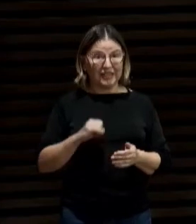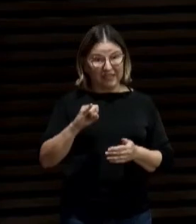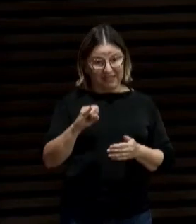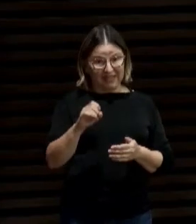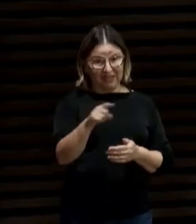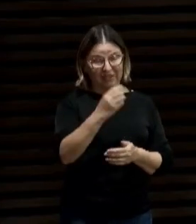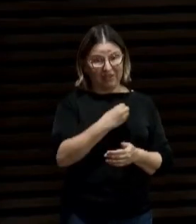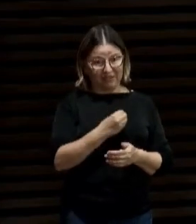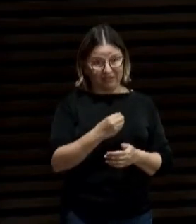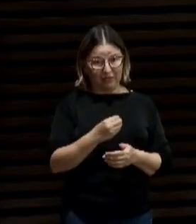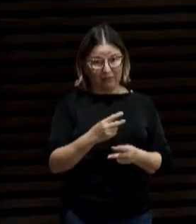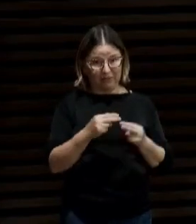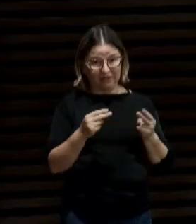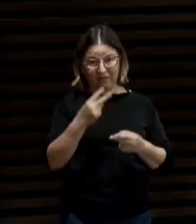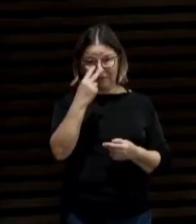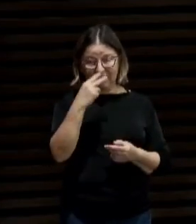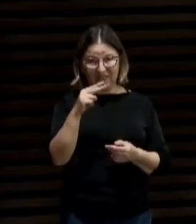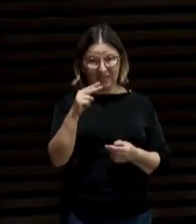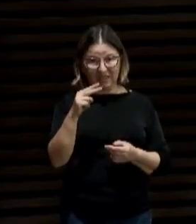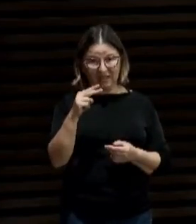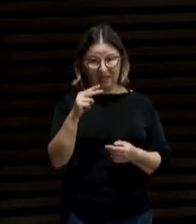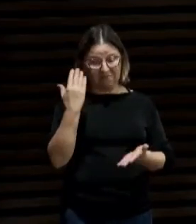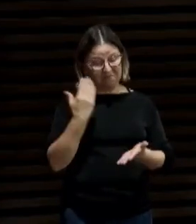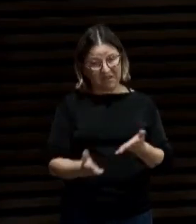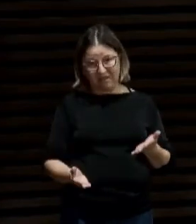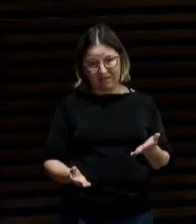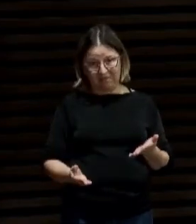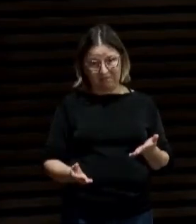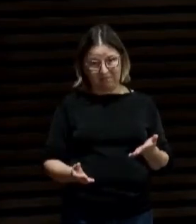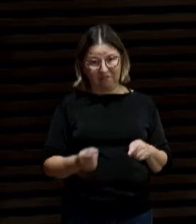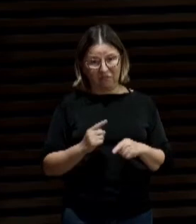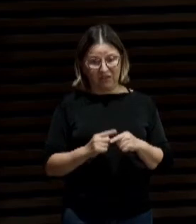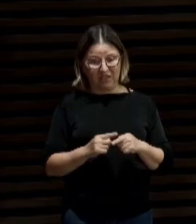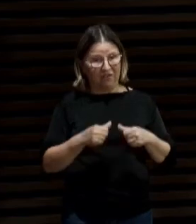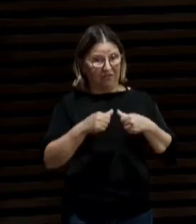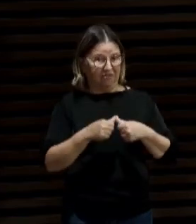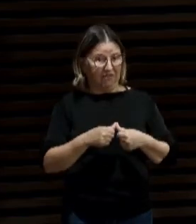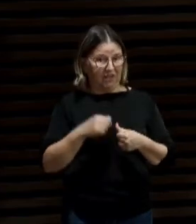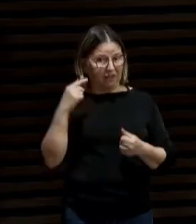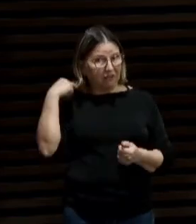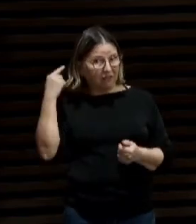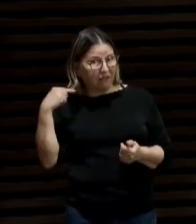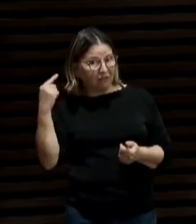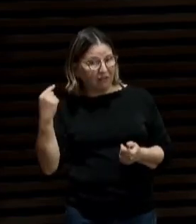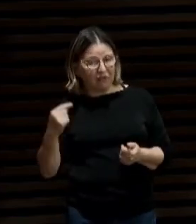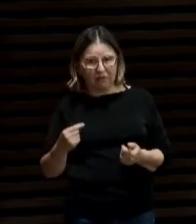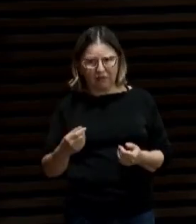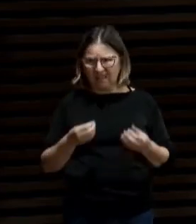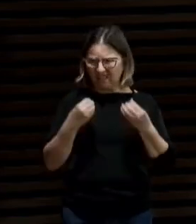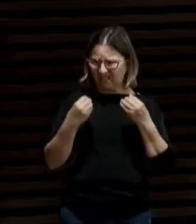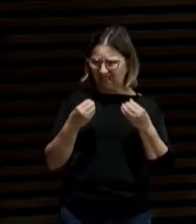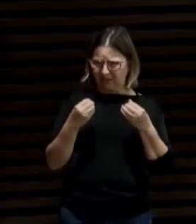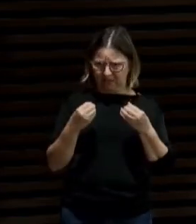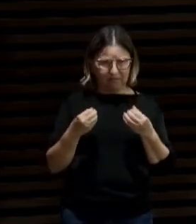meus irmãos, a gente vai sucumbir. Porque eu vou ficando louco. Eu falei assim, não é possível que nós chegamos nesse ponto.